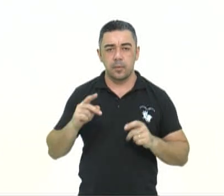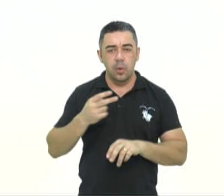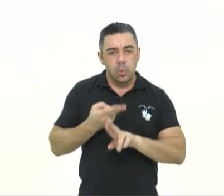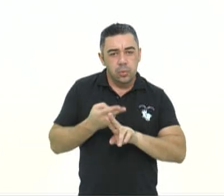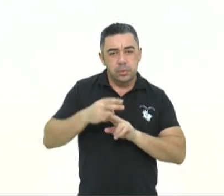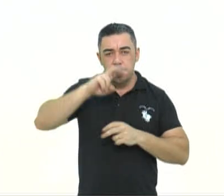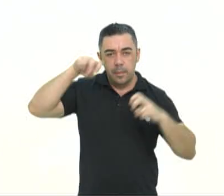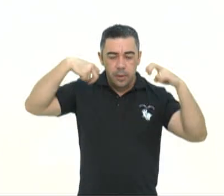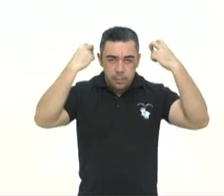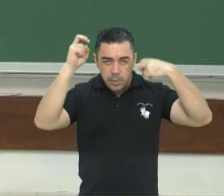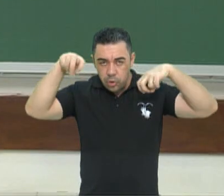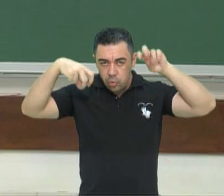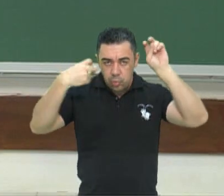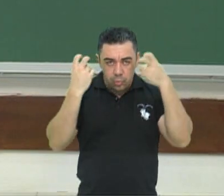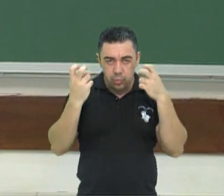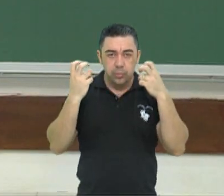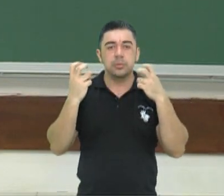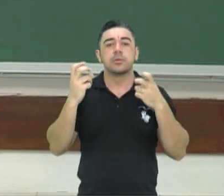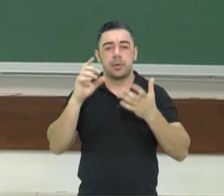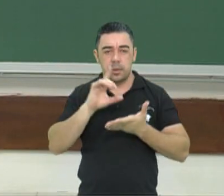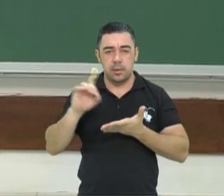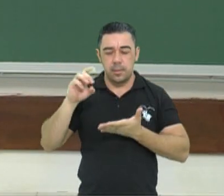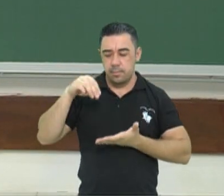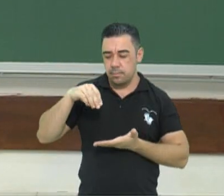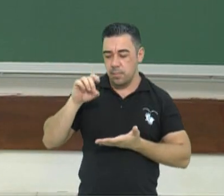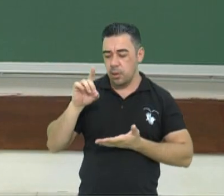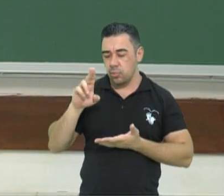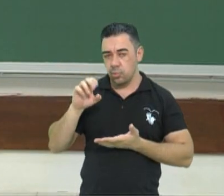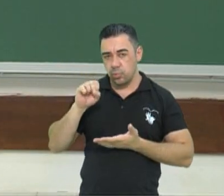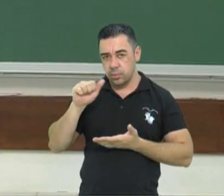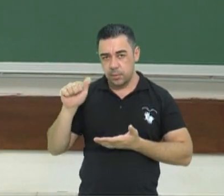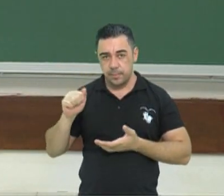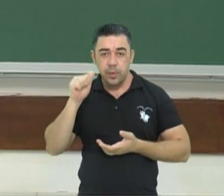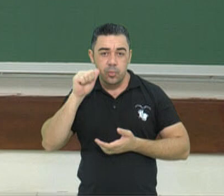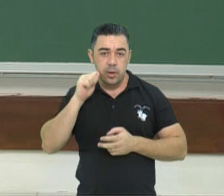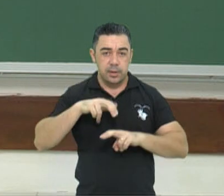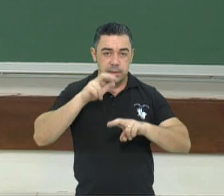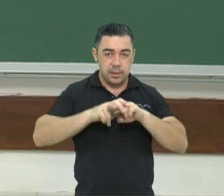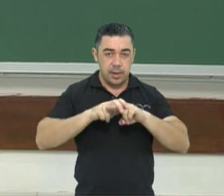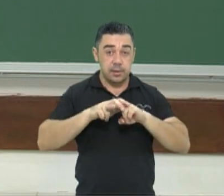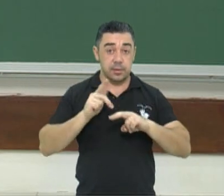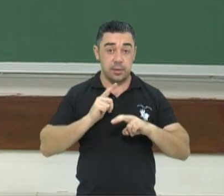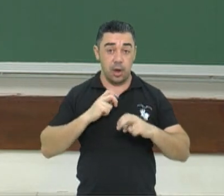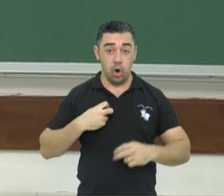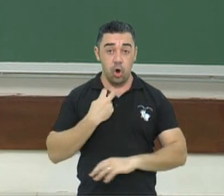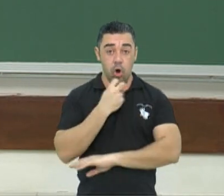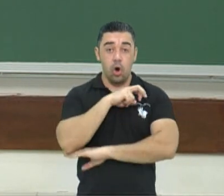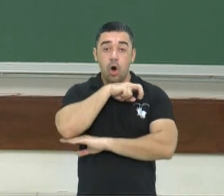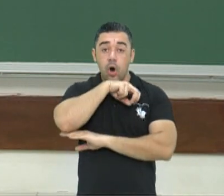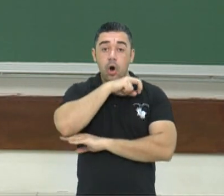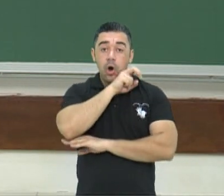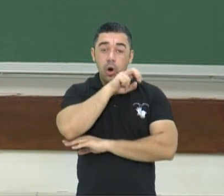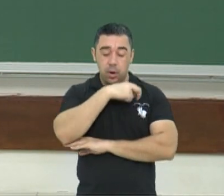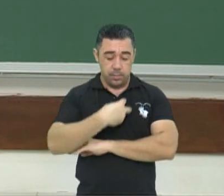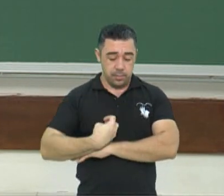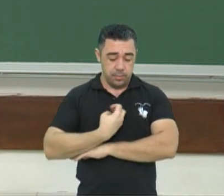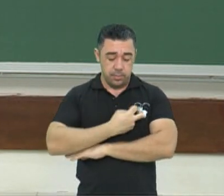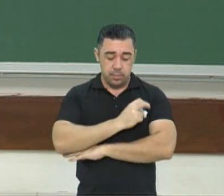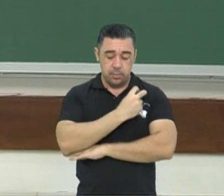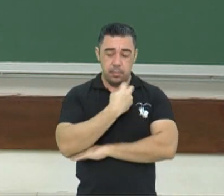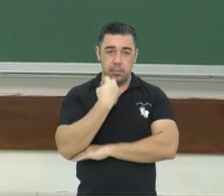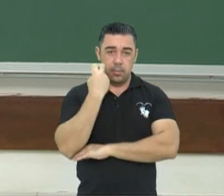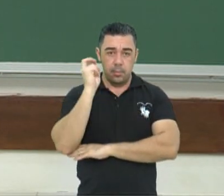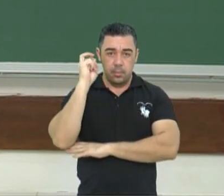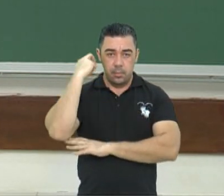por Poseidon. Gente, ela está sentada e tem 5 cobras em cima dela. Cobras constritoras, ou